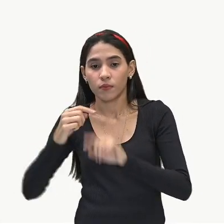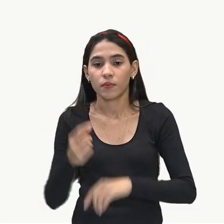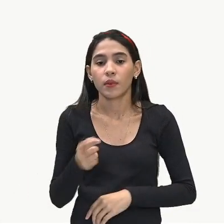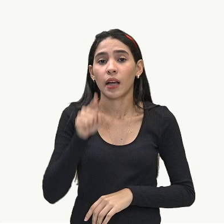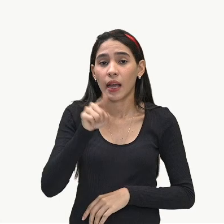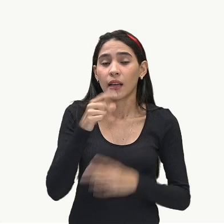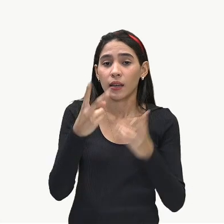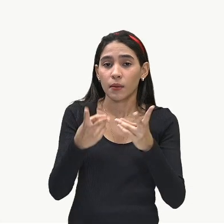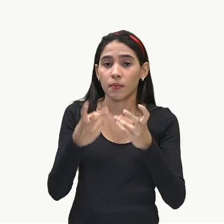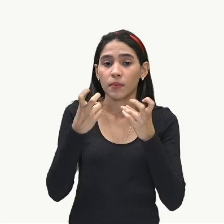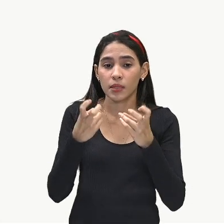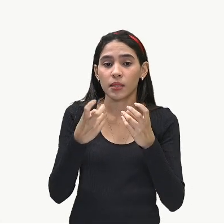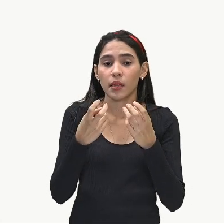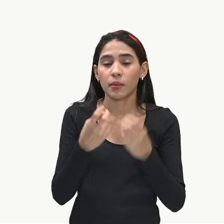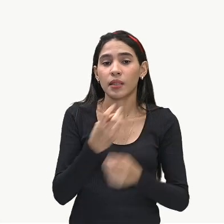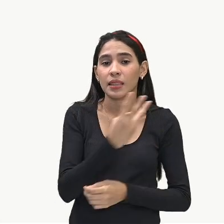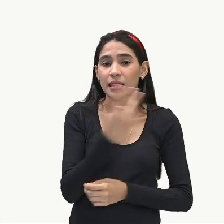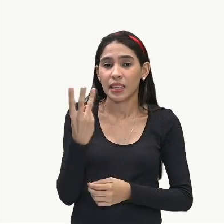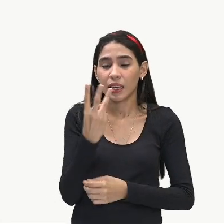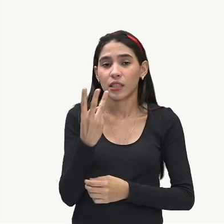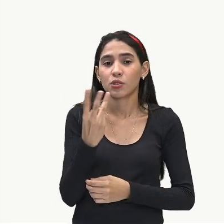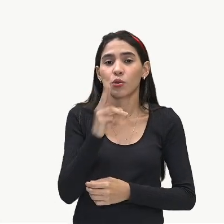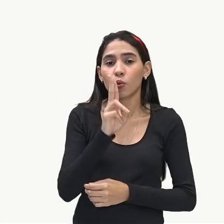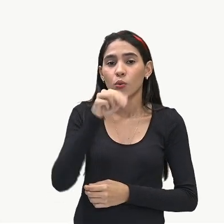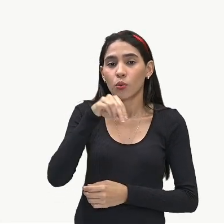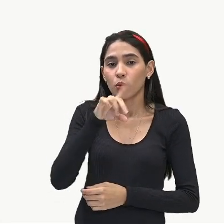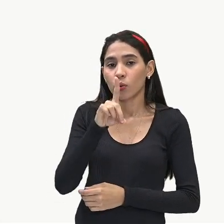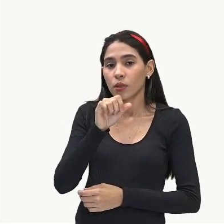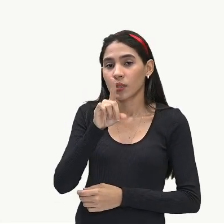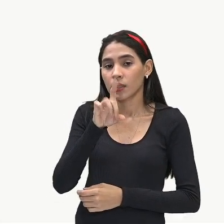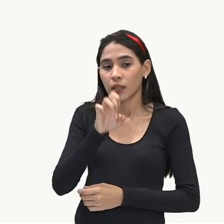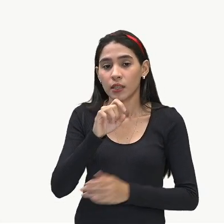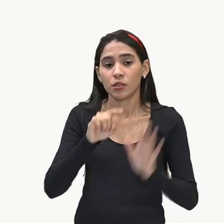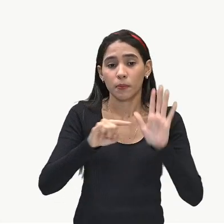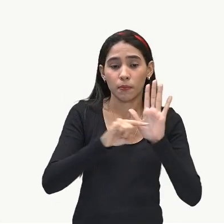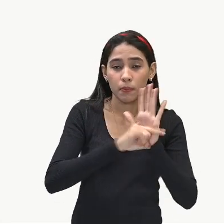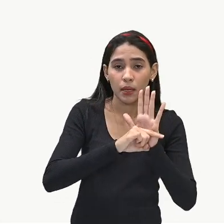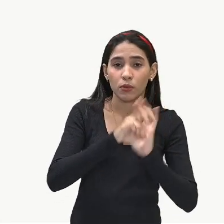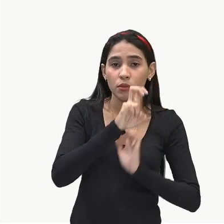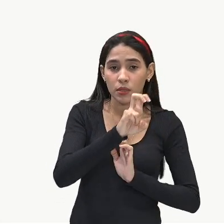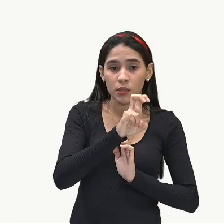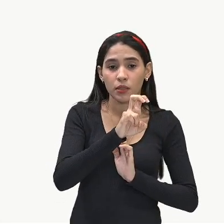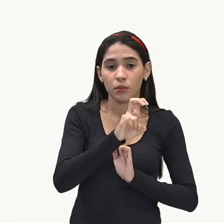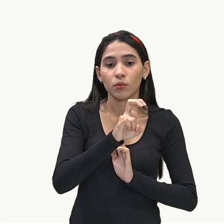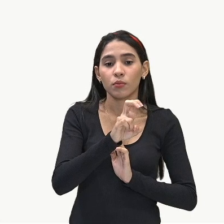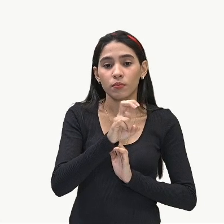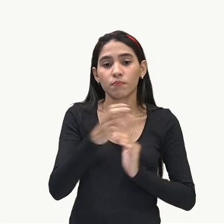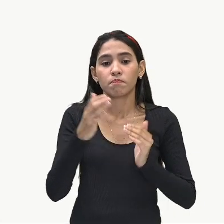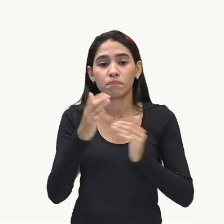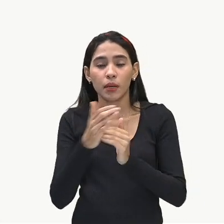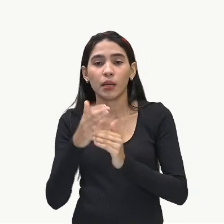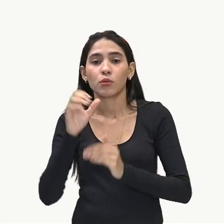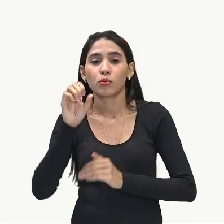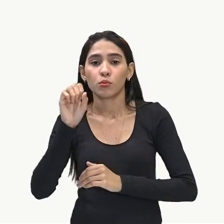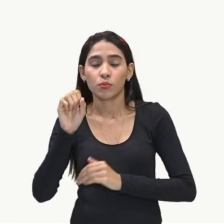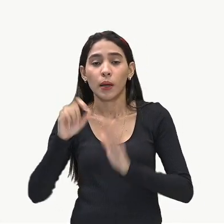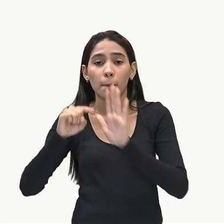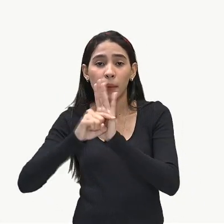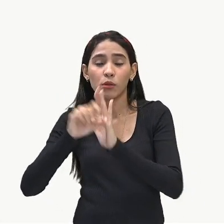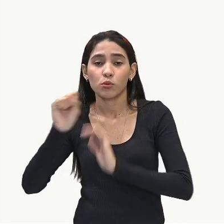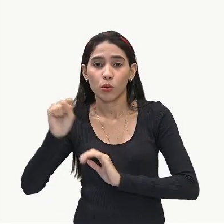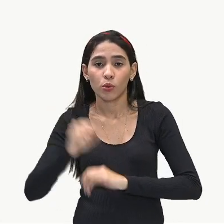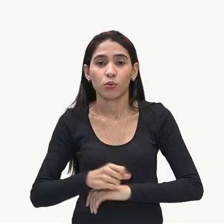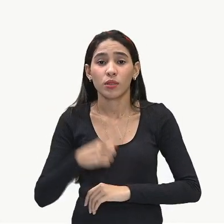diferença são de 3 unidades. Veja, de menos 5 foi para menos 8. Então nós temos uma diferença aí de 3